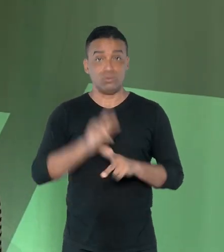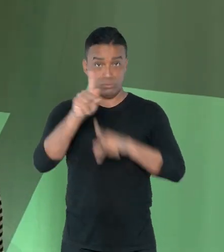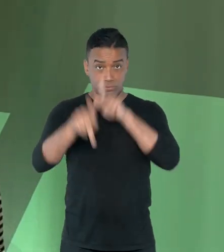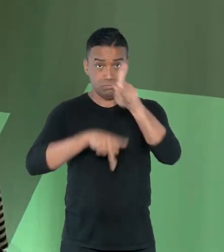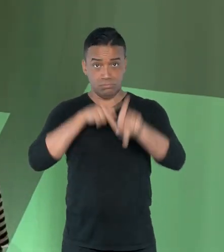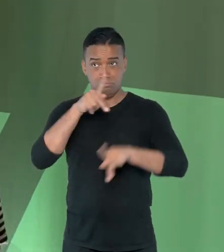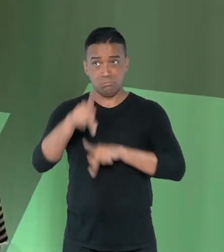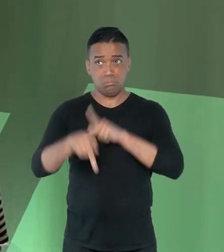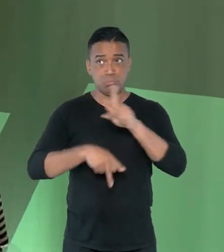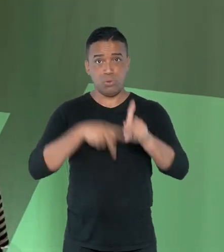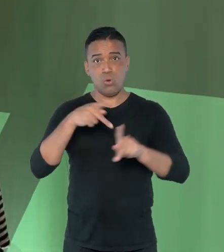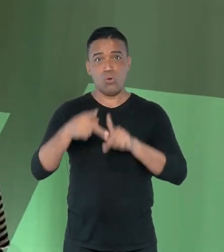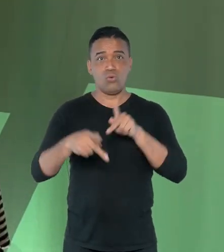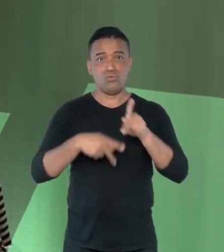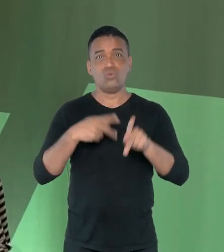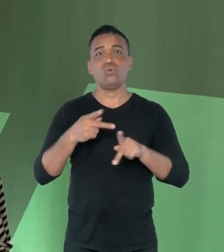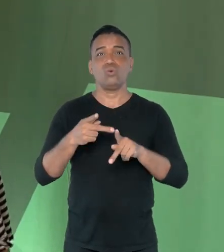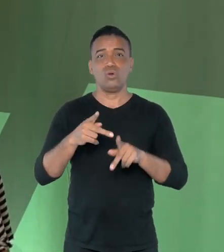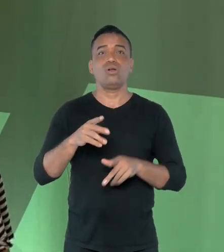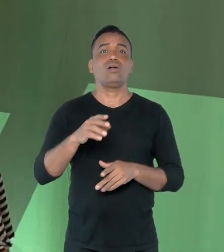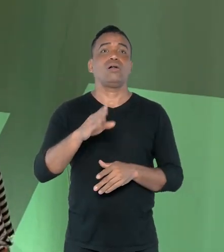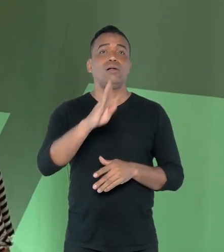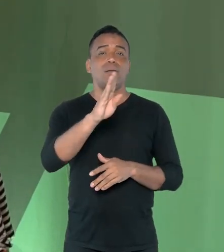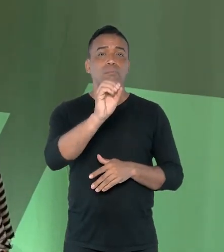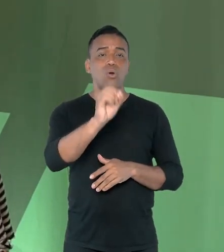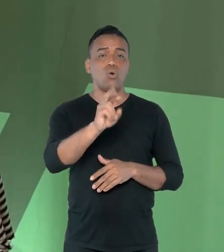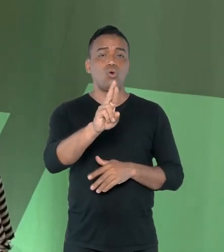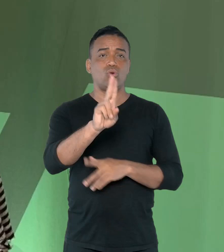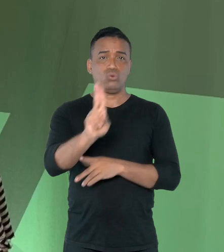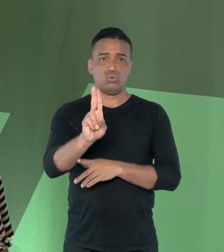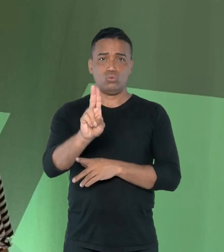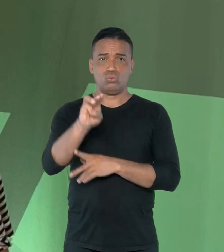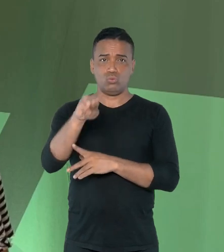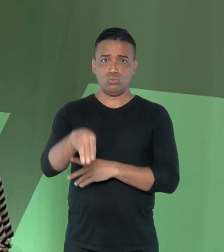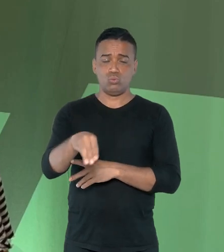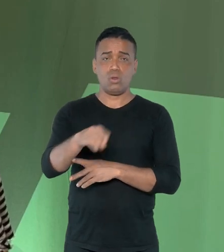povo Borum-Crém, né, os Borum,